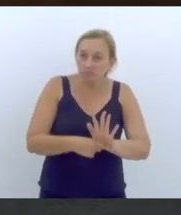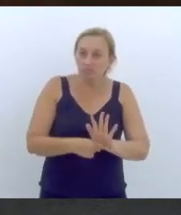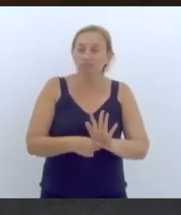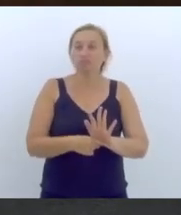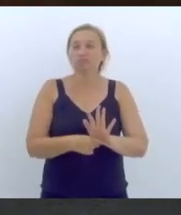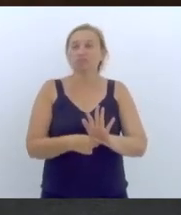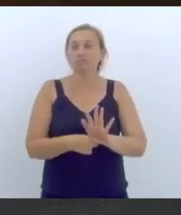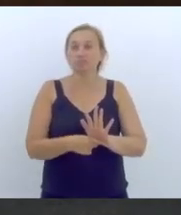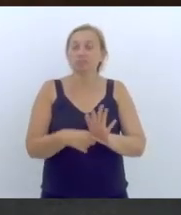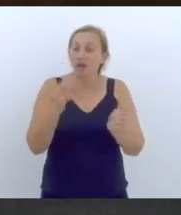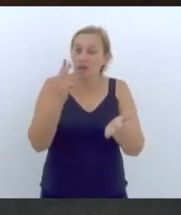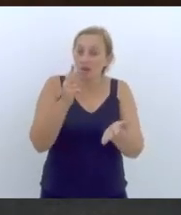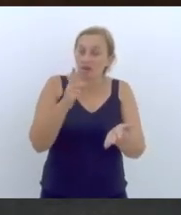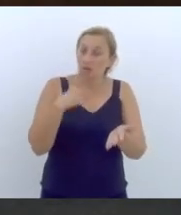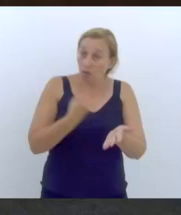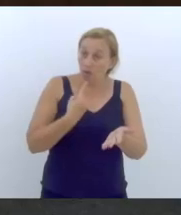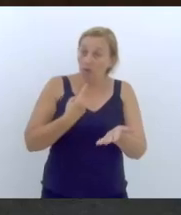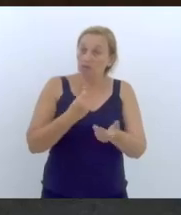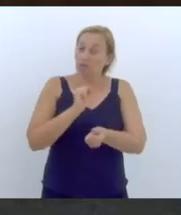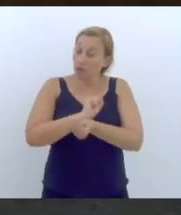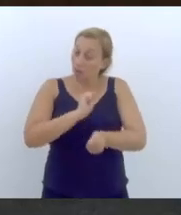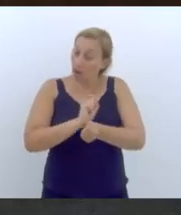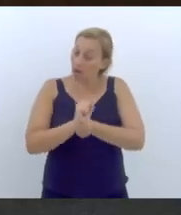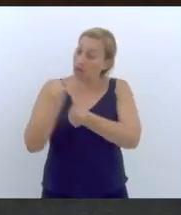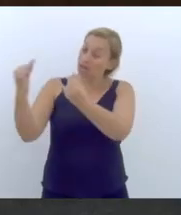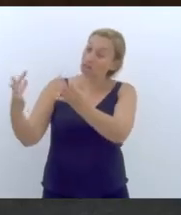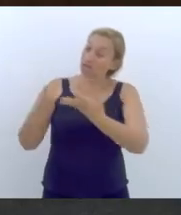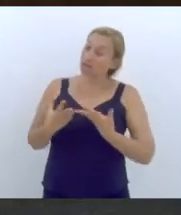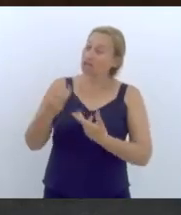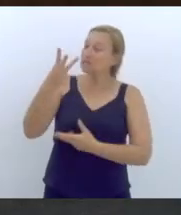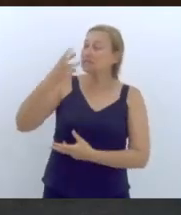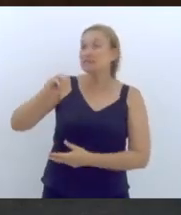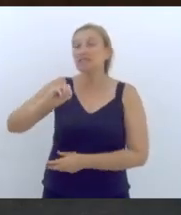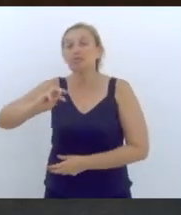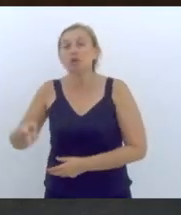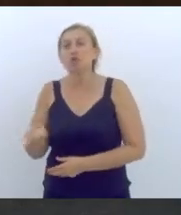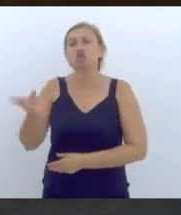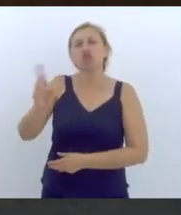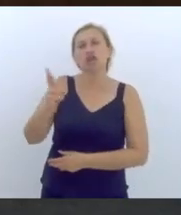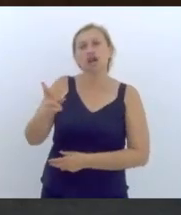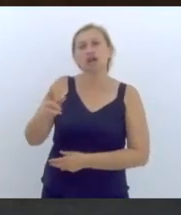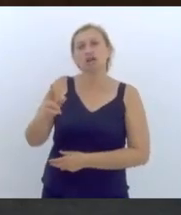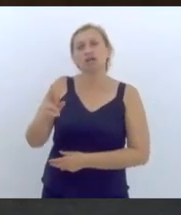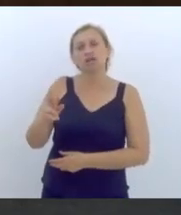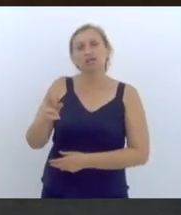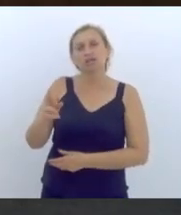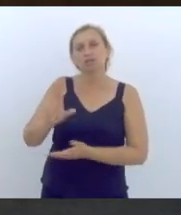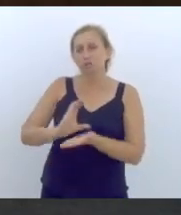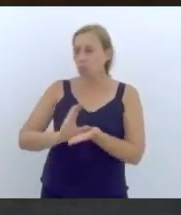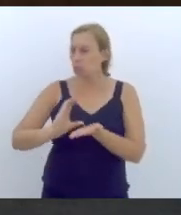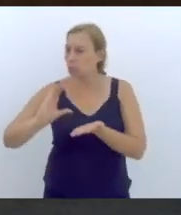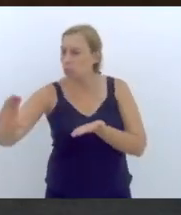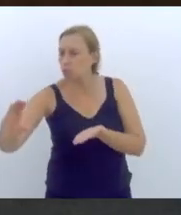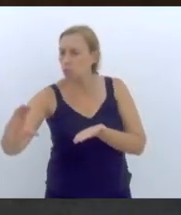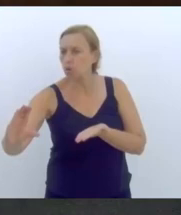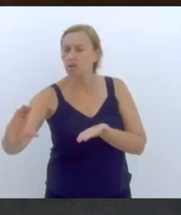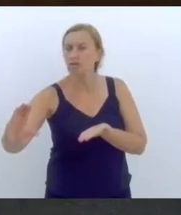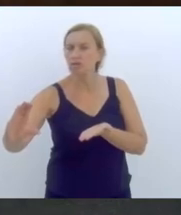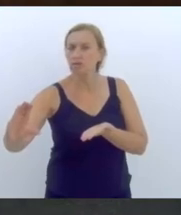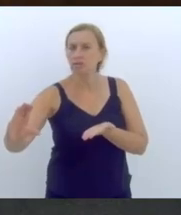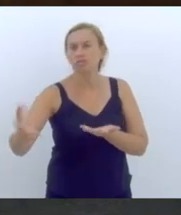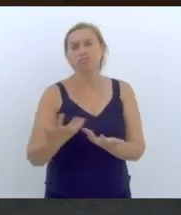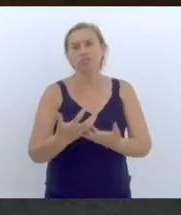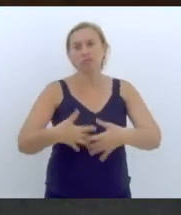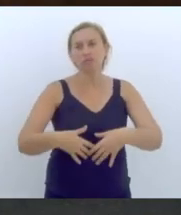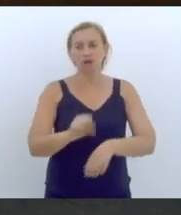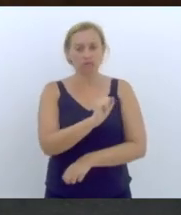Janeiro, ainda está esperando explicações sobre os R$30 milhões que a Assembleia Legislativa aportou. O